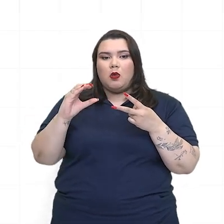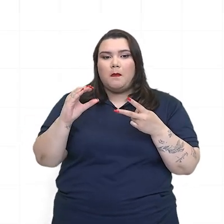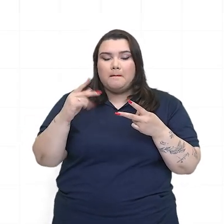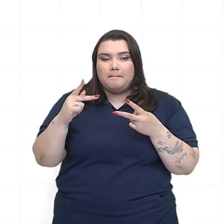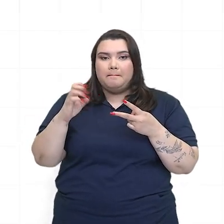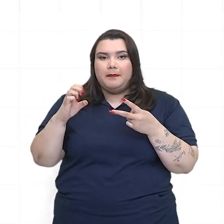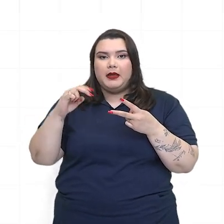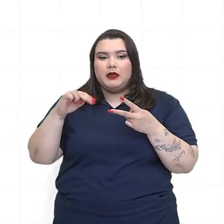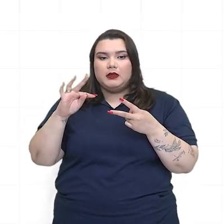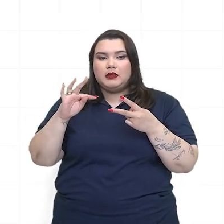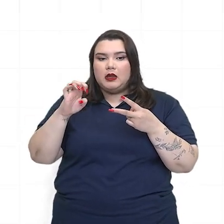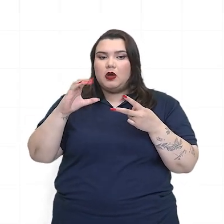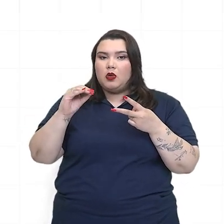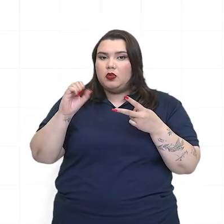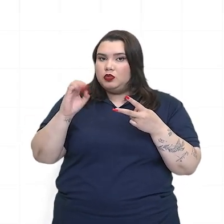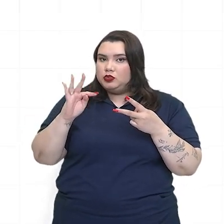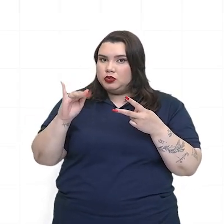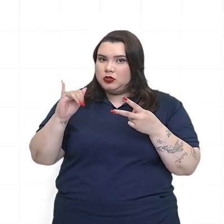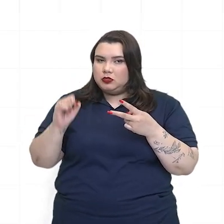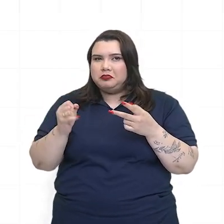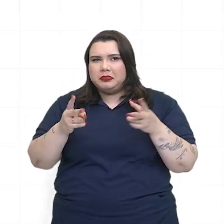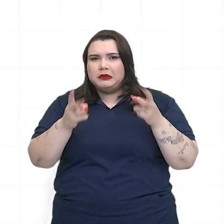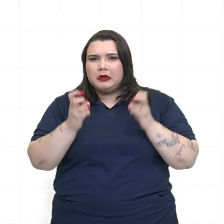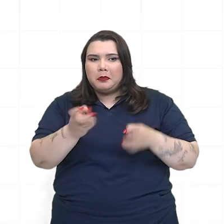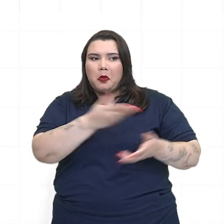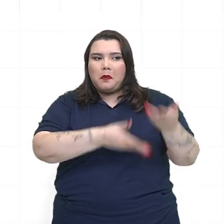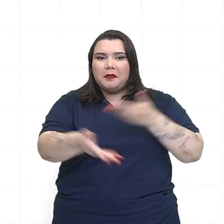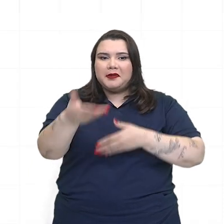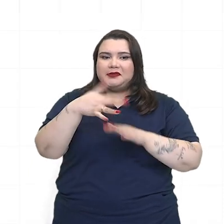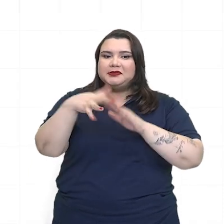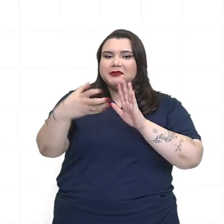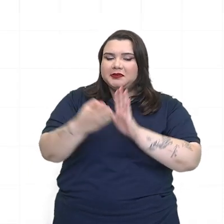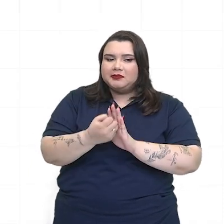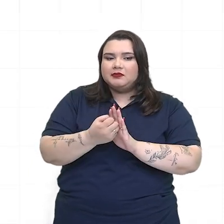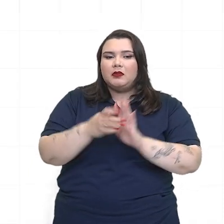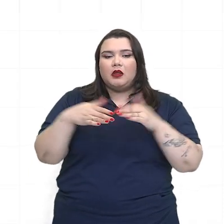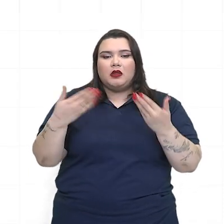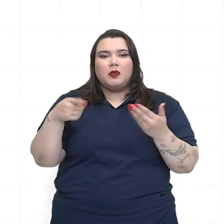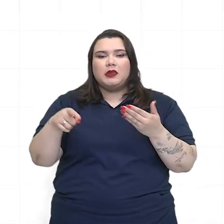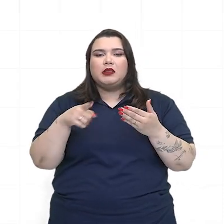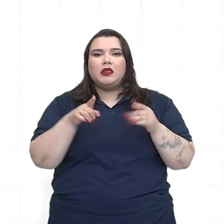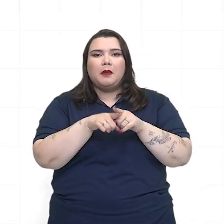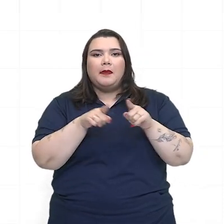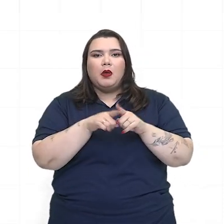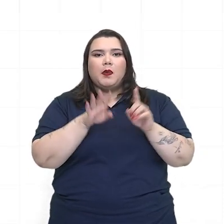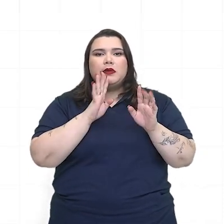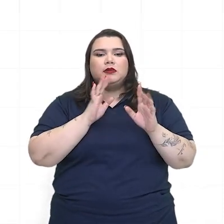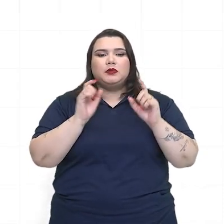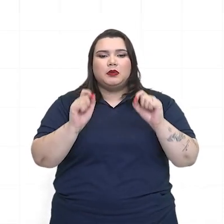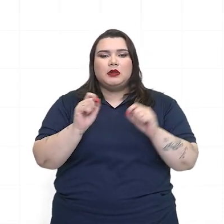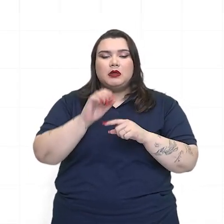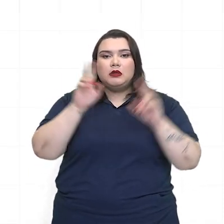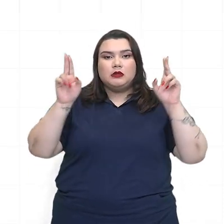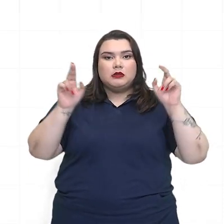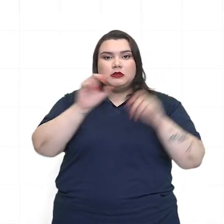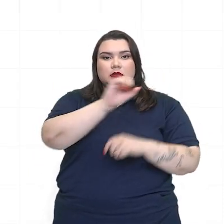né? Nos seus locais sagrados. Este símbolo também é conhecido como selo de Salomão.